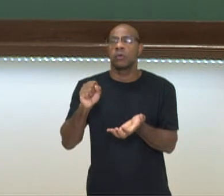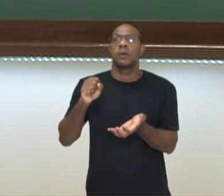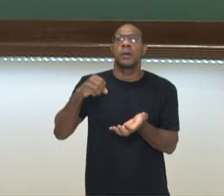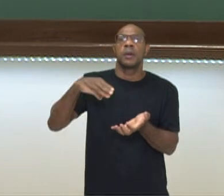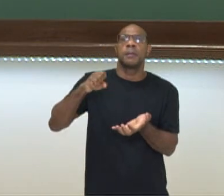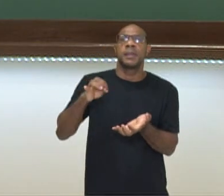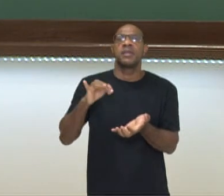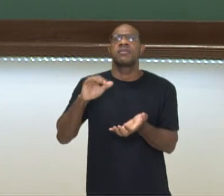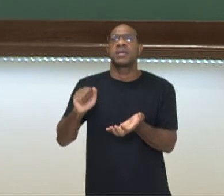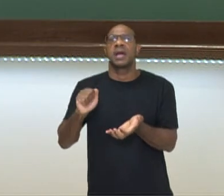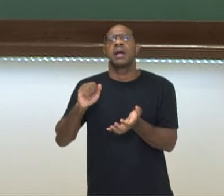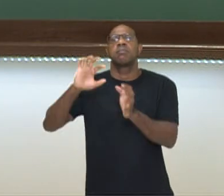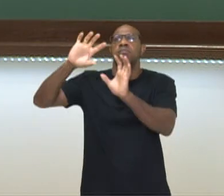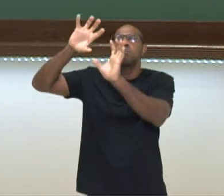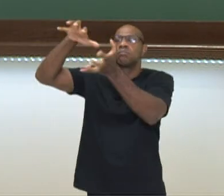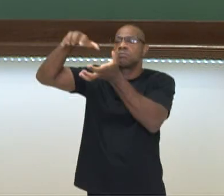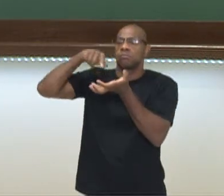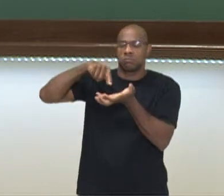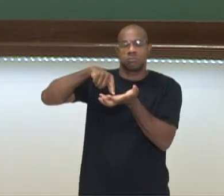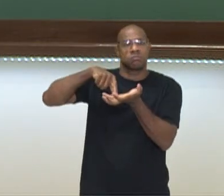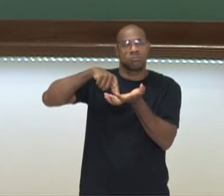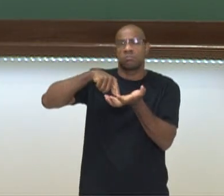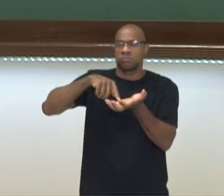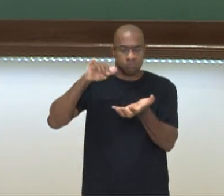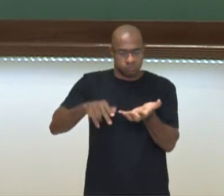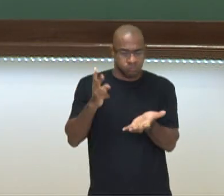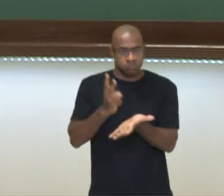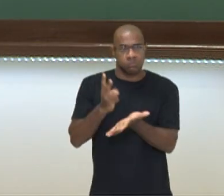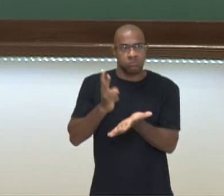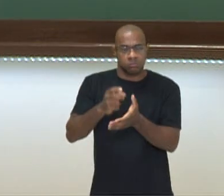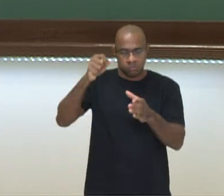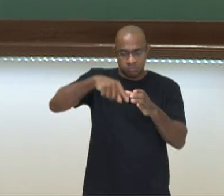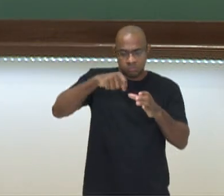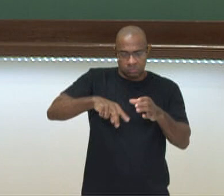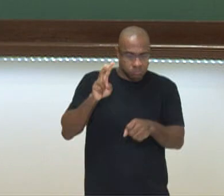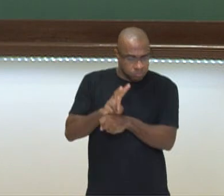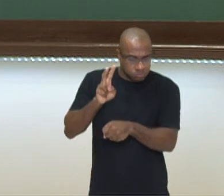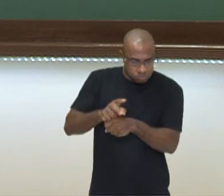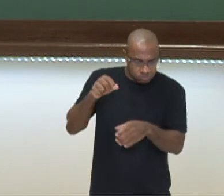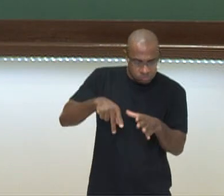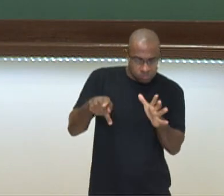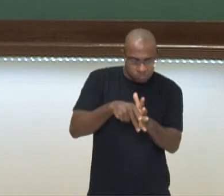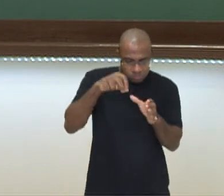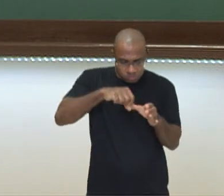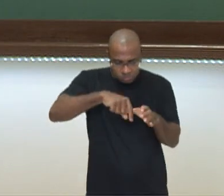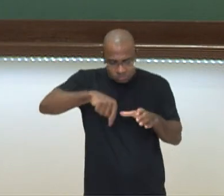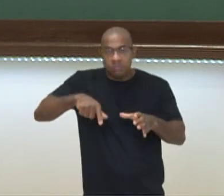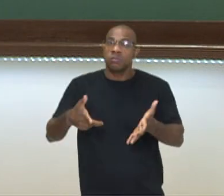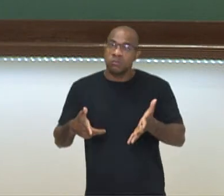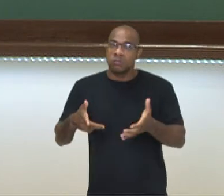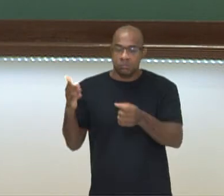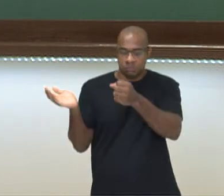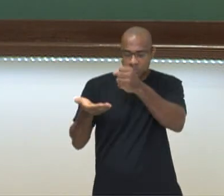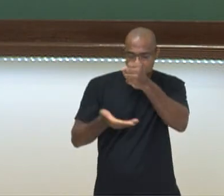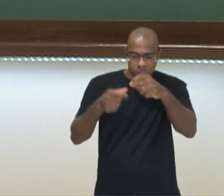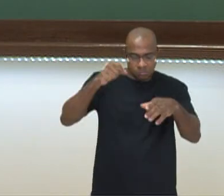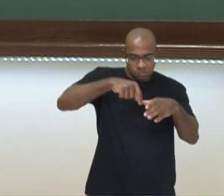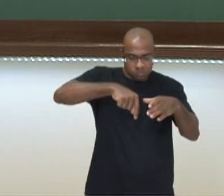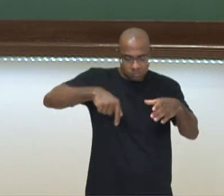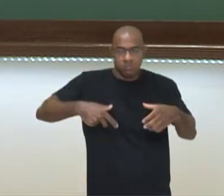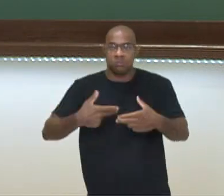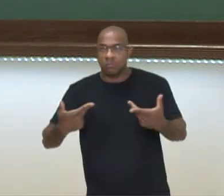cão, domesticar um outro animal, mas domesticar cacau. Domesticar cacau, pessoal, significa colher,